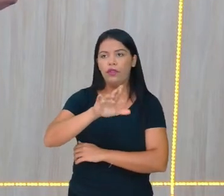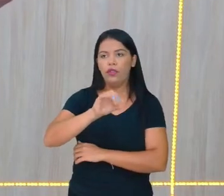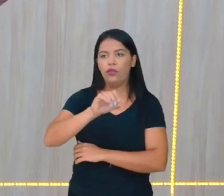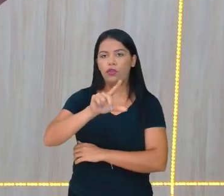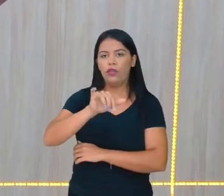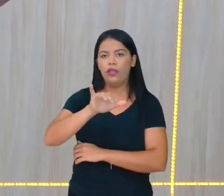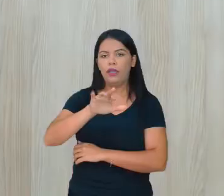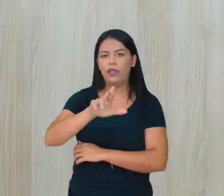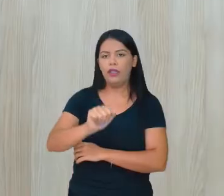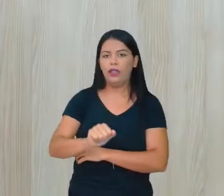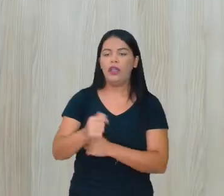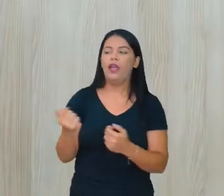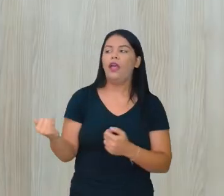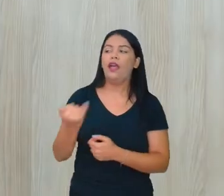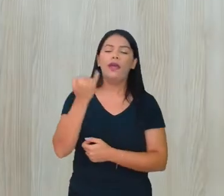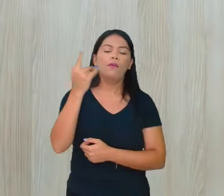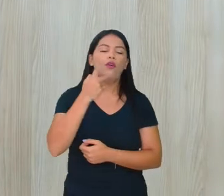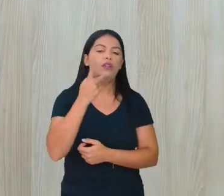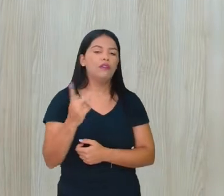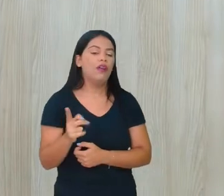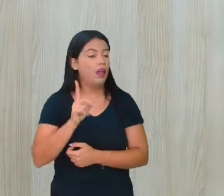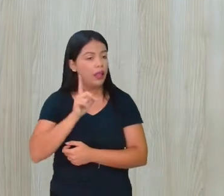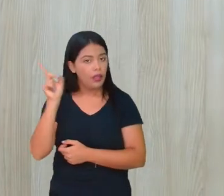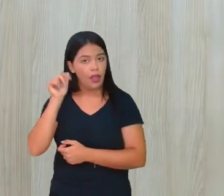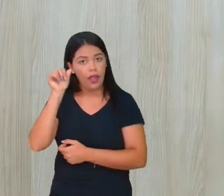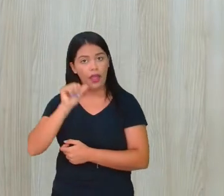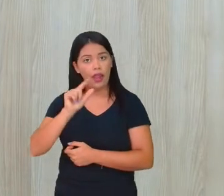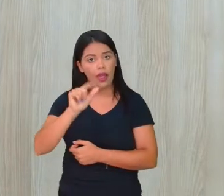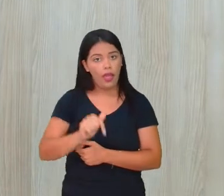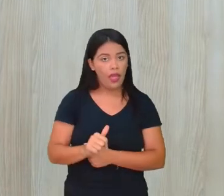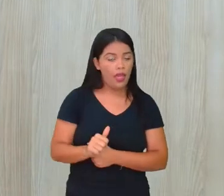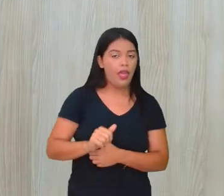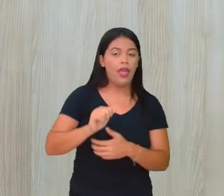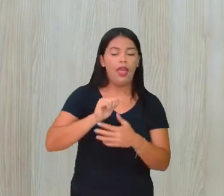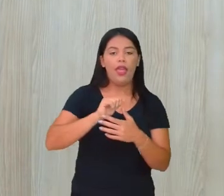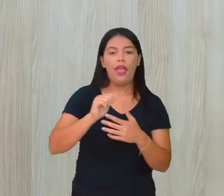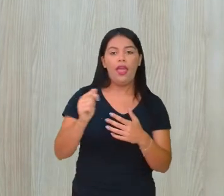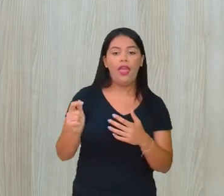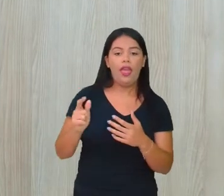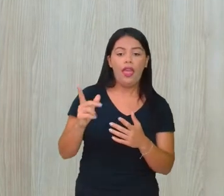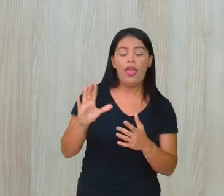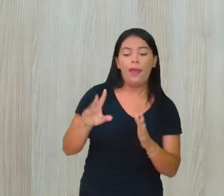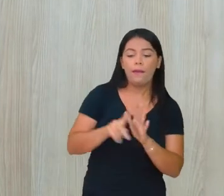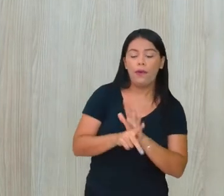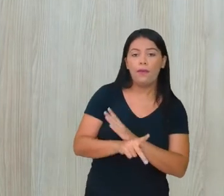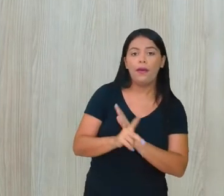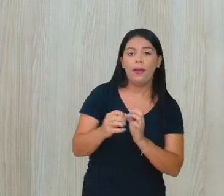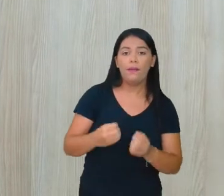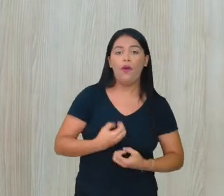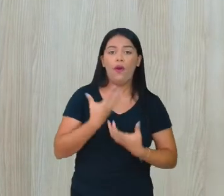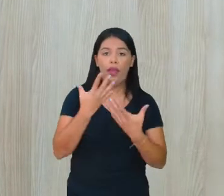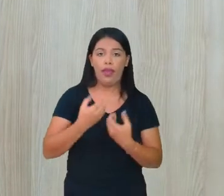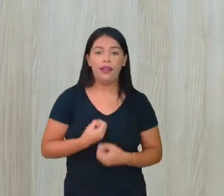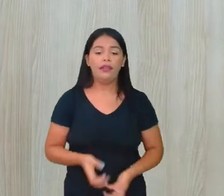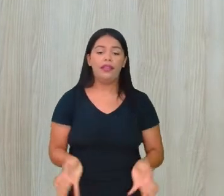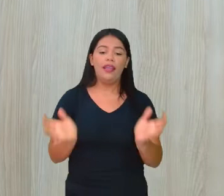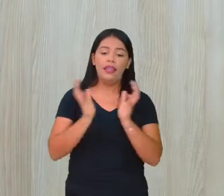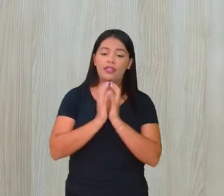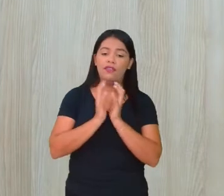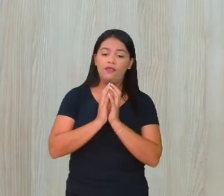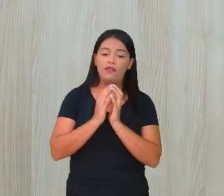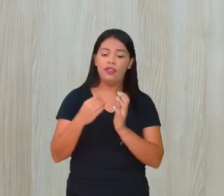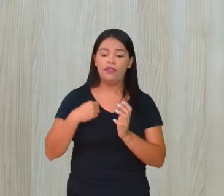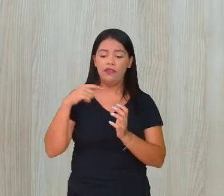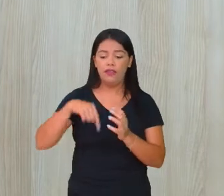falar, Luna Vitrolira é artista, ela é poeta, recifense, pernambucana. Então, olha,